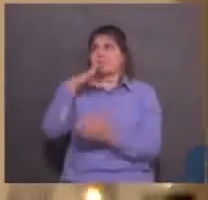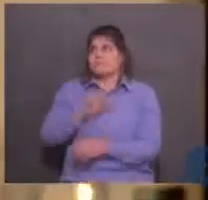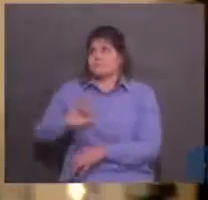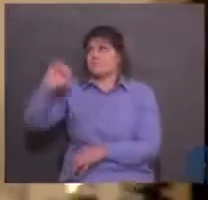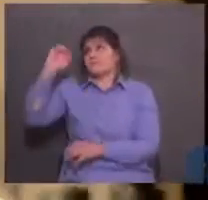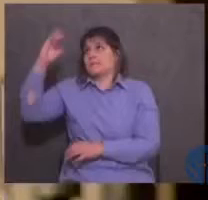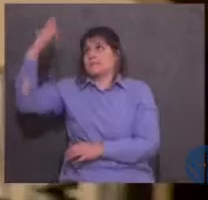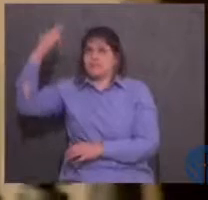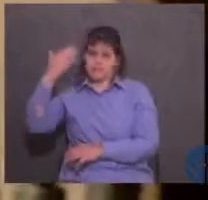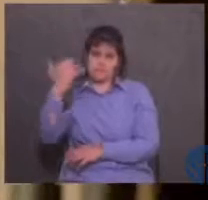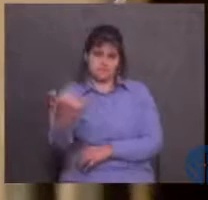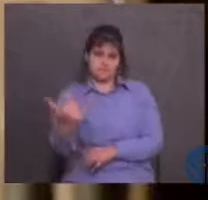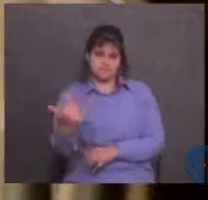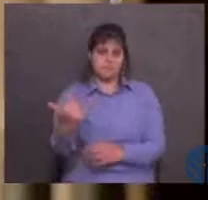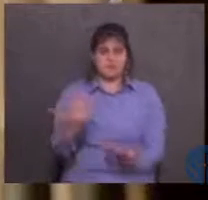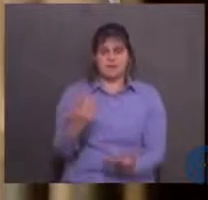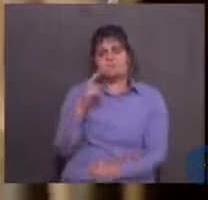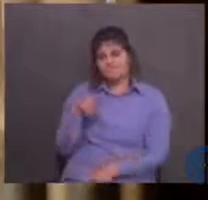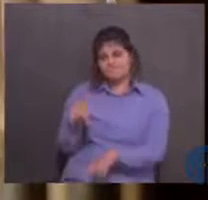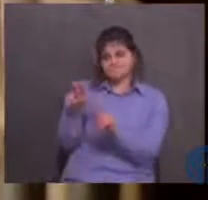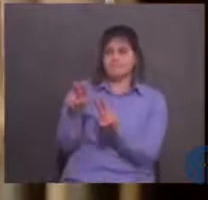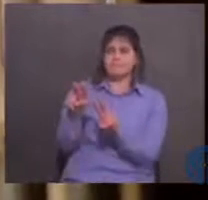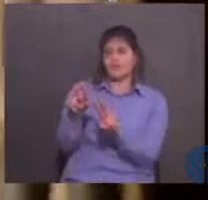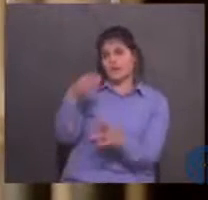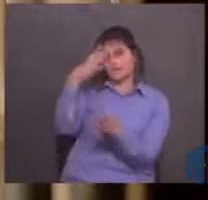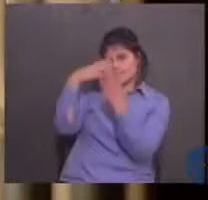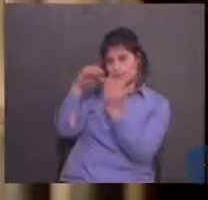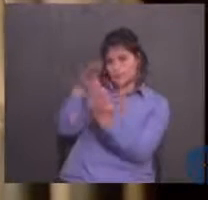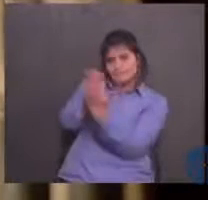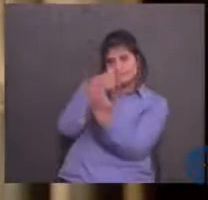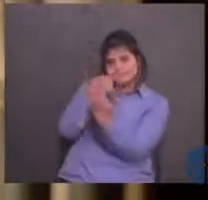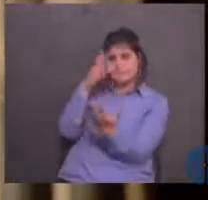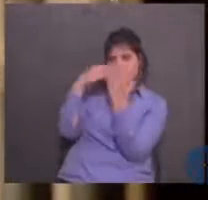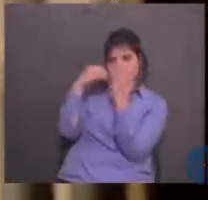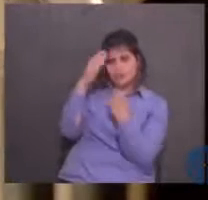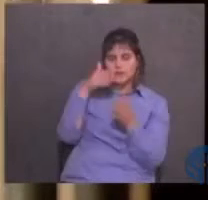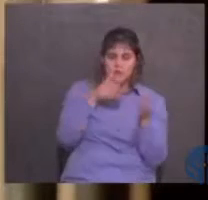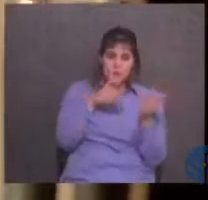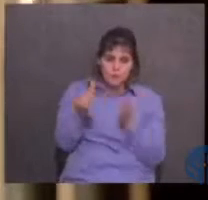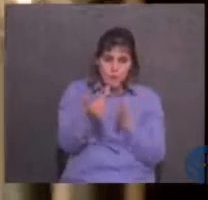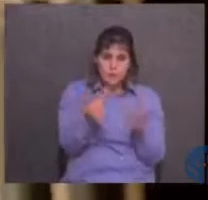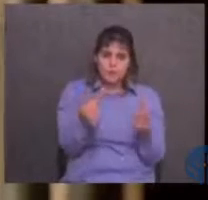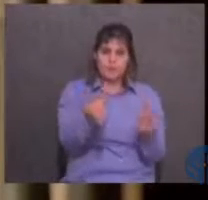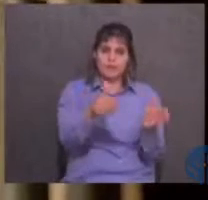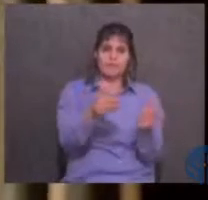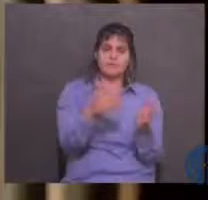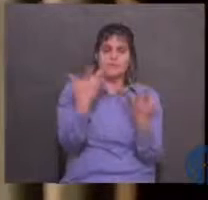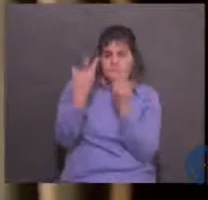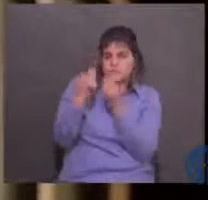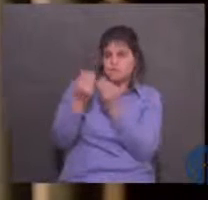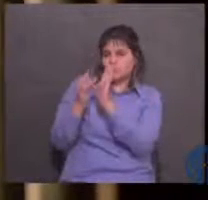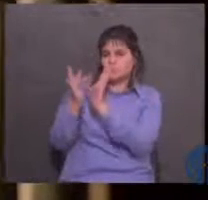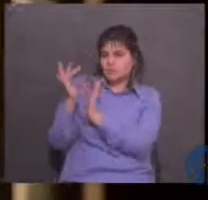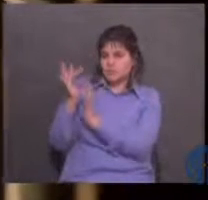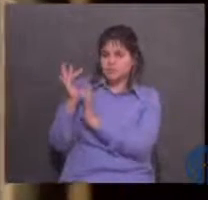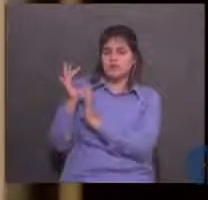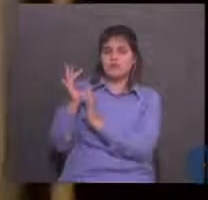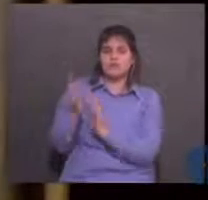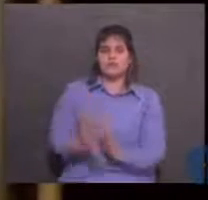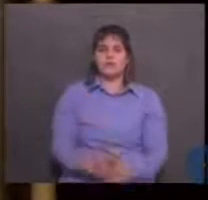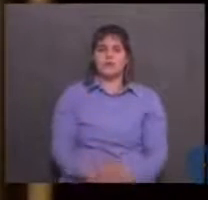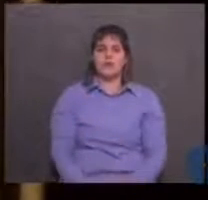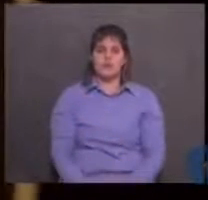disponhamos-nos a aprender dela e com ela a percorrer o caminho da configuração com Cristo.